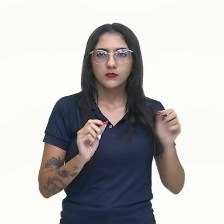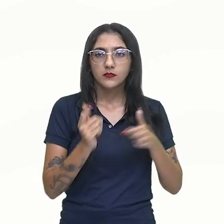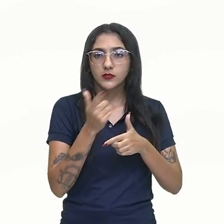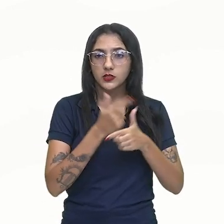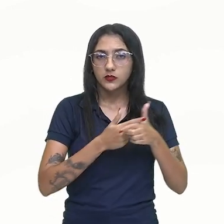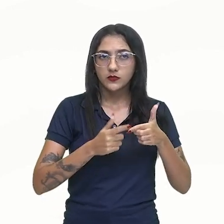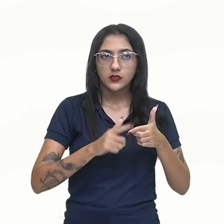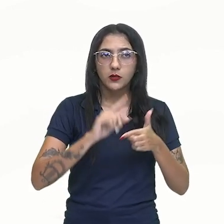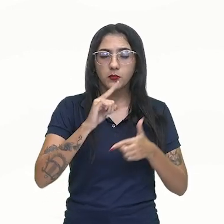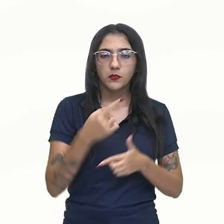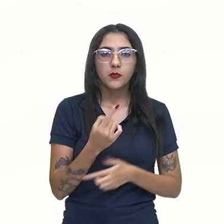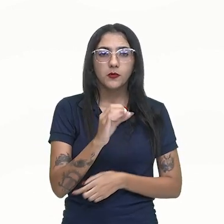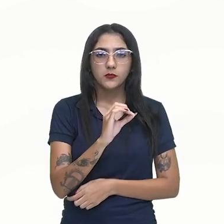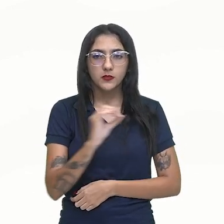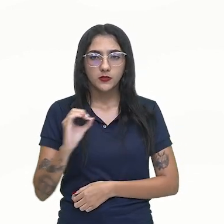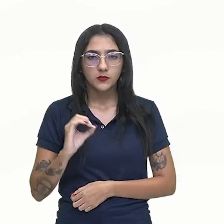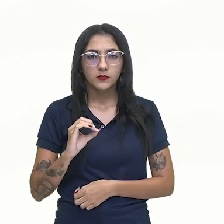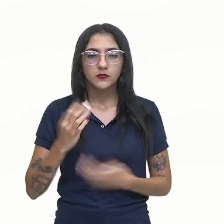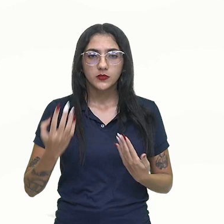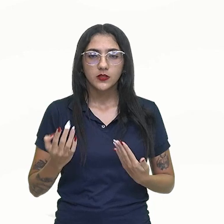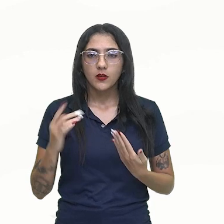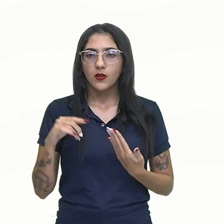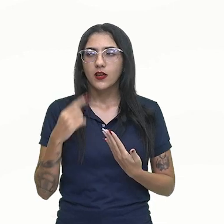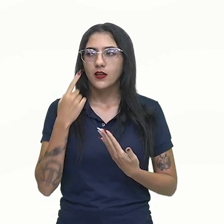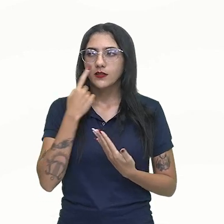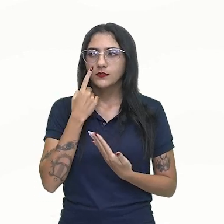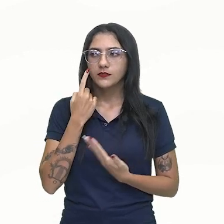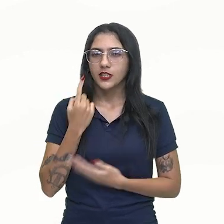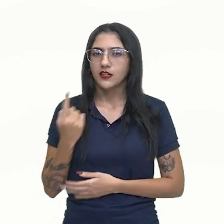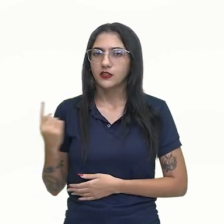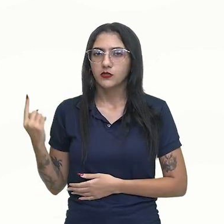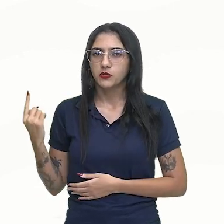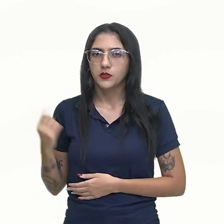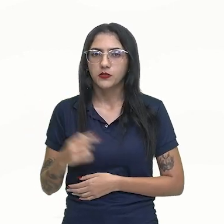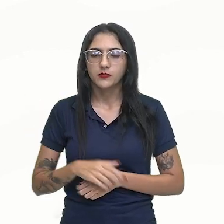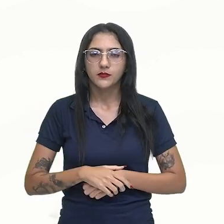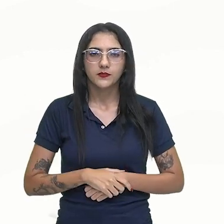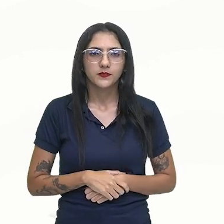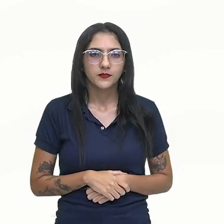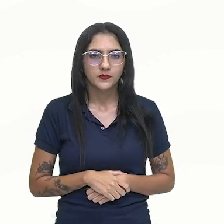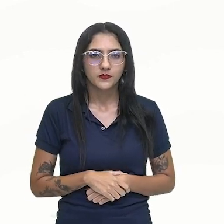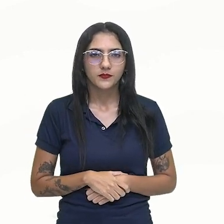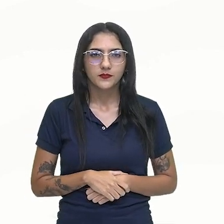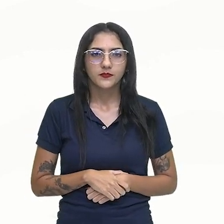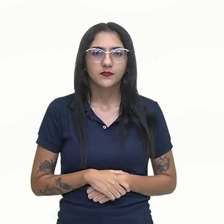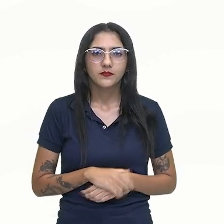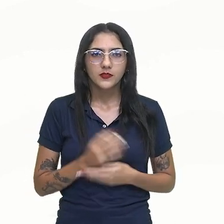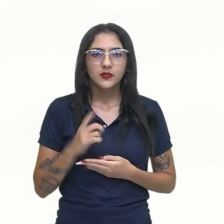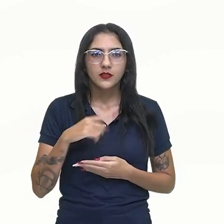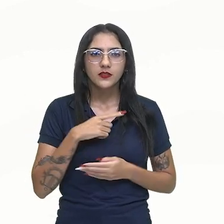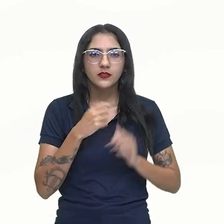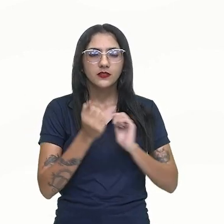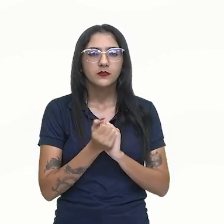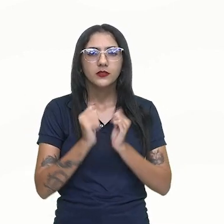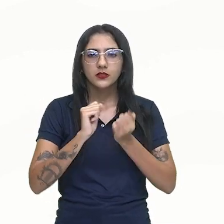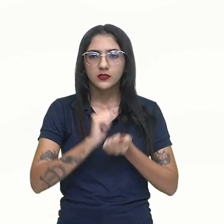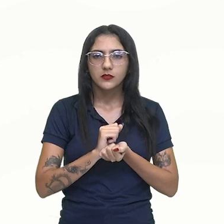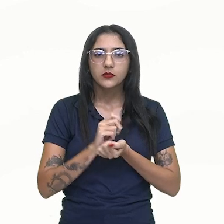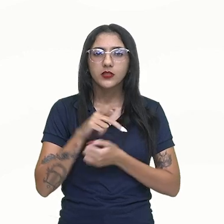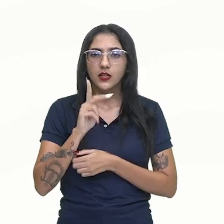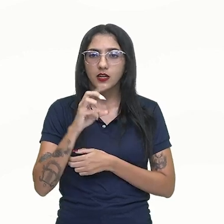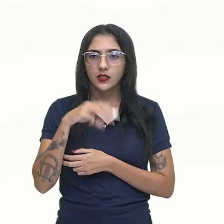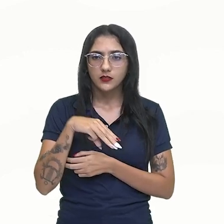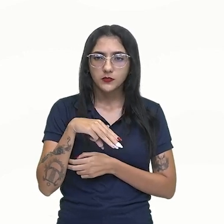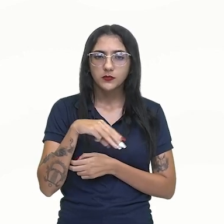por 1000. Então, esse é o resultado da nossa conversão de metro cúbico para quilômetro